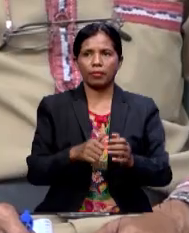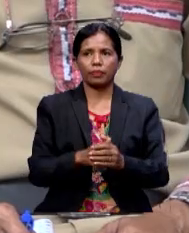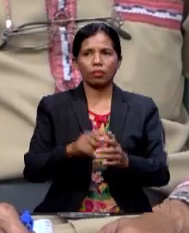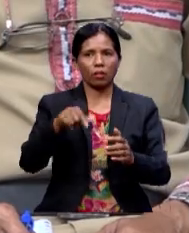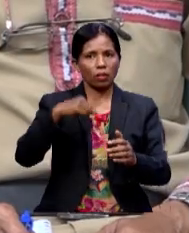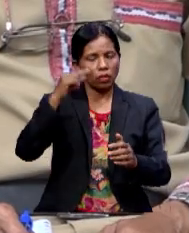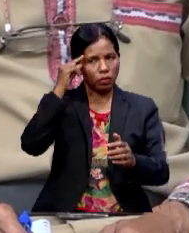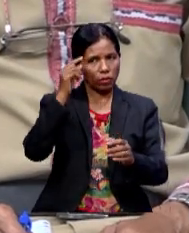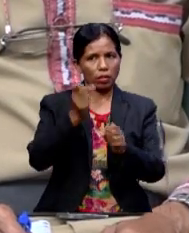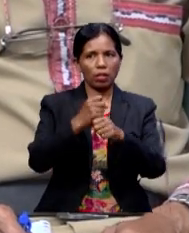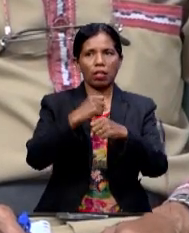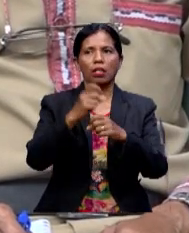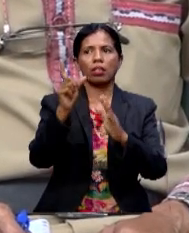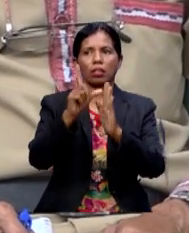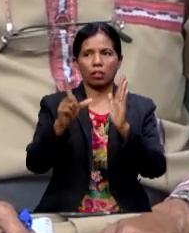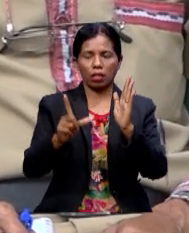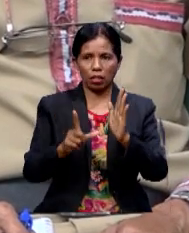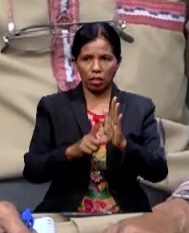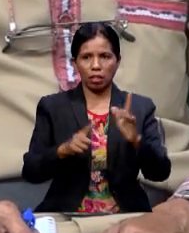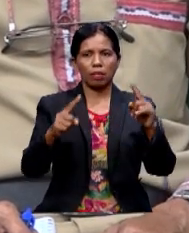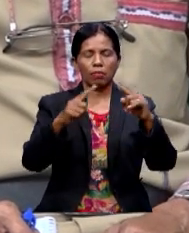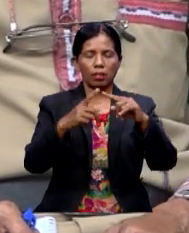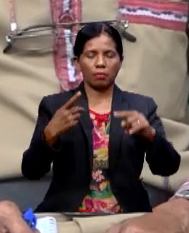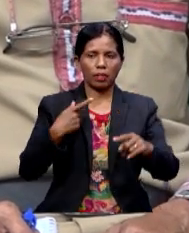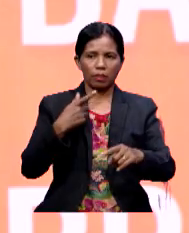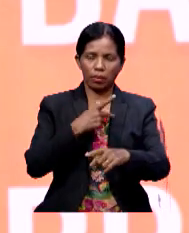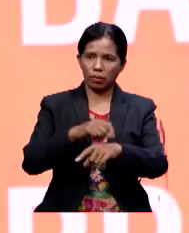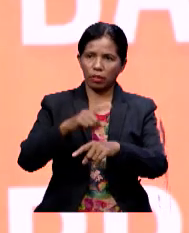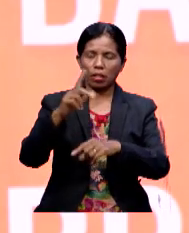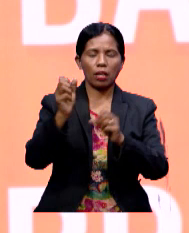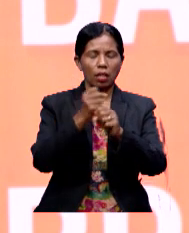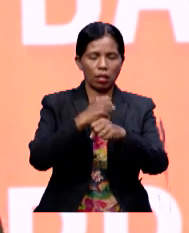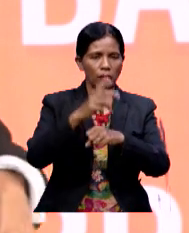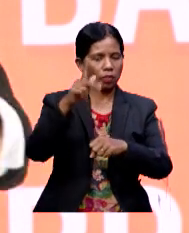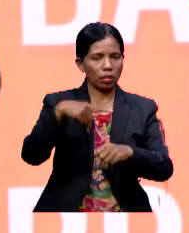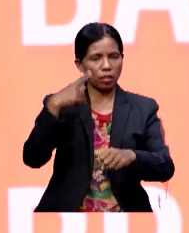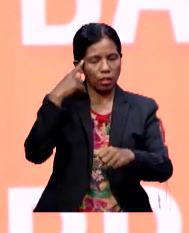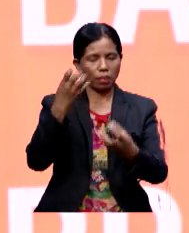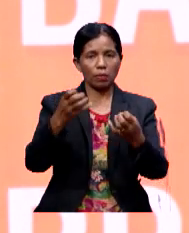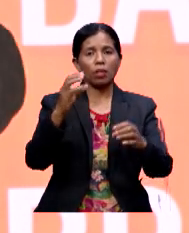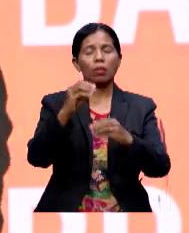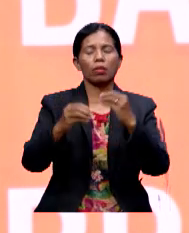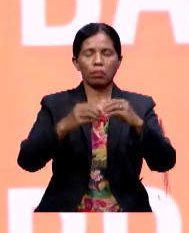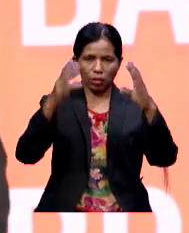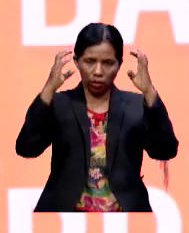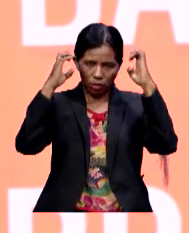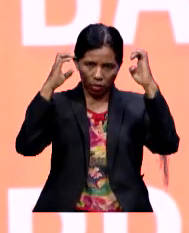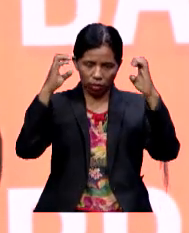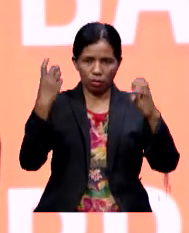Governo, ralo leis, ralo parlamento, ralo política, do reúne, quase da educação, e da tênue, governação,